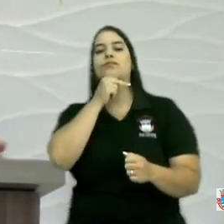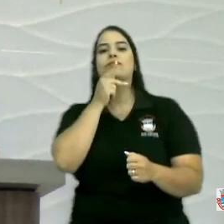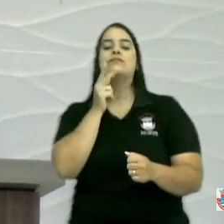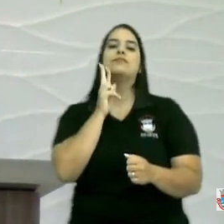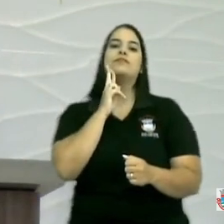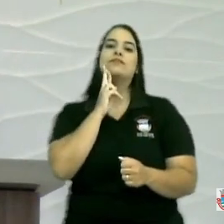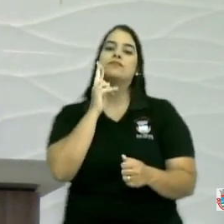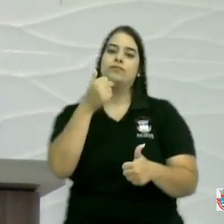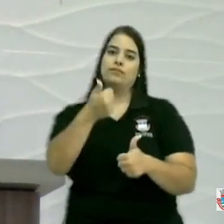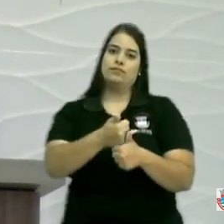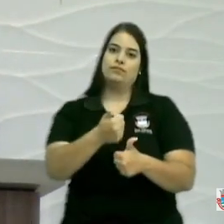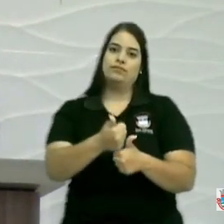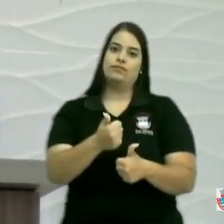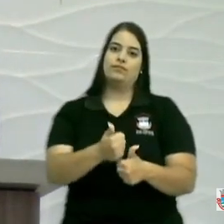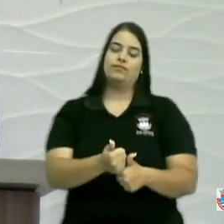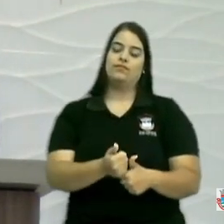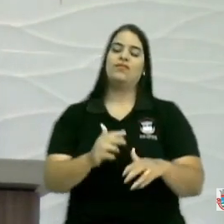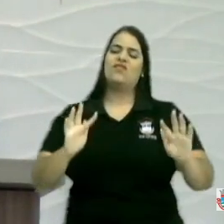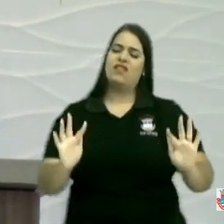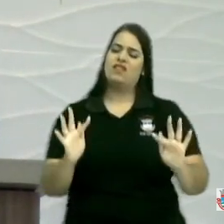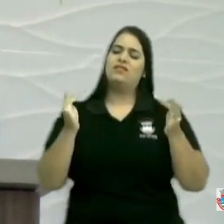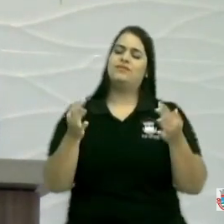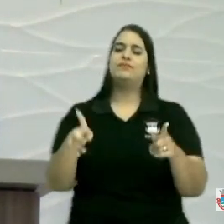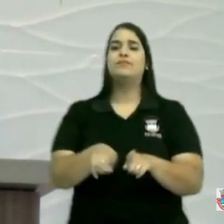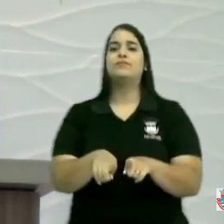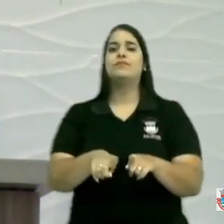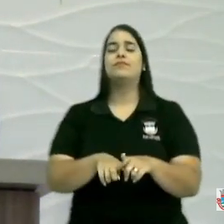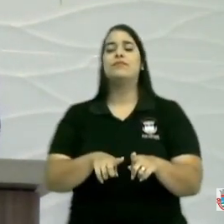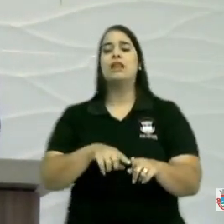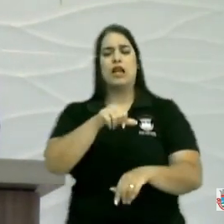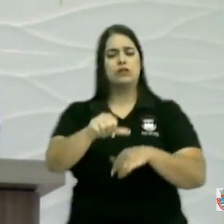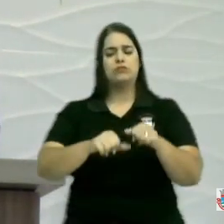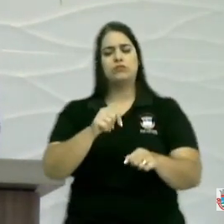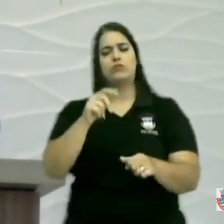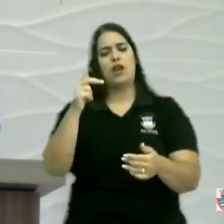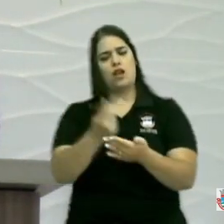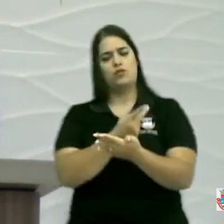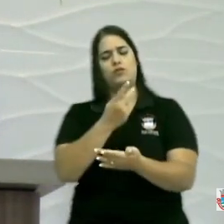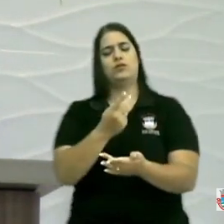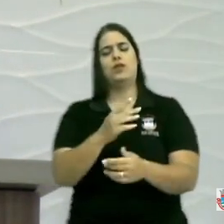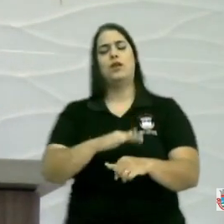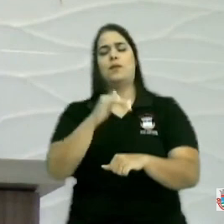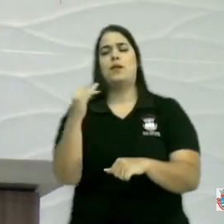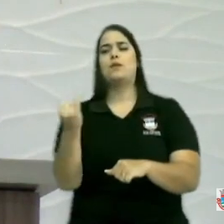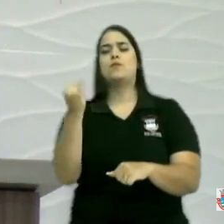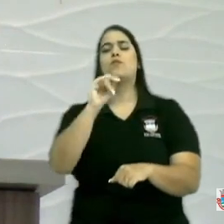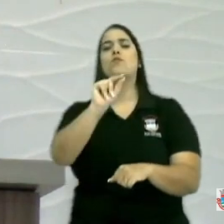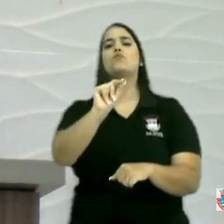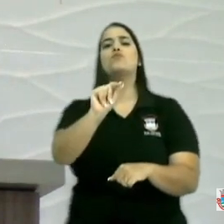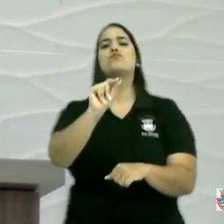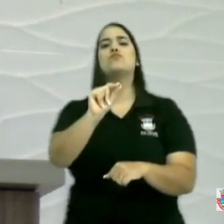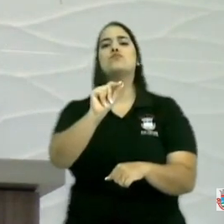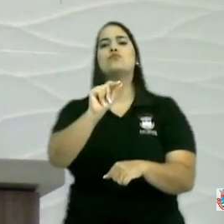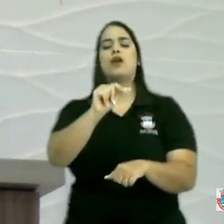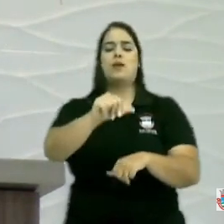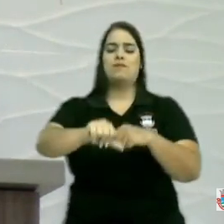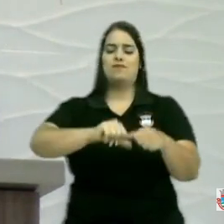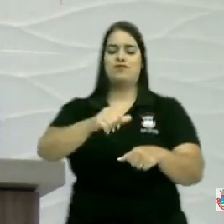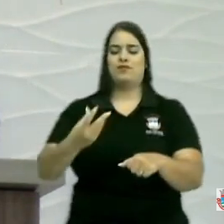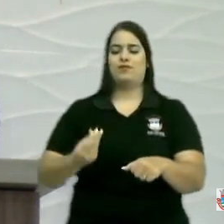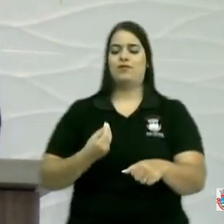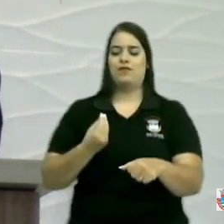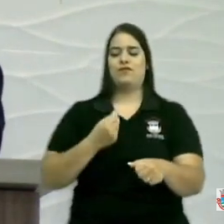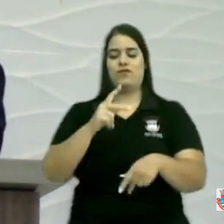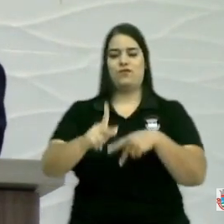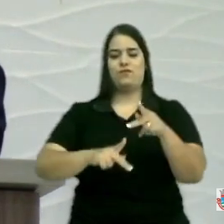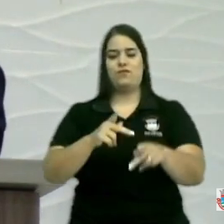aqui comemorar, porque, de fato, essas mudanças estão acontecendo e, o mais importante, está refletindo na vida do povo, na saúde da